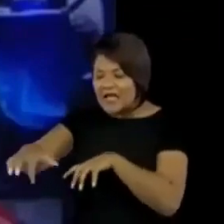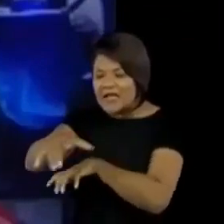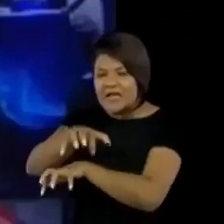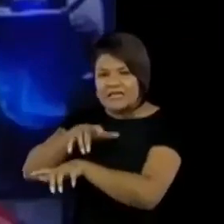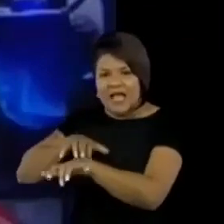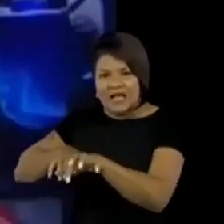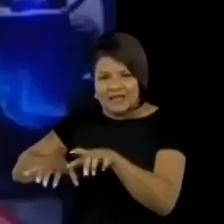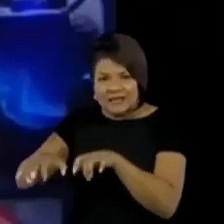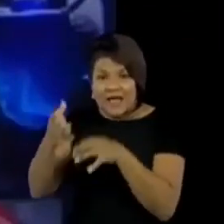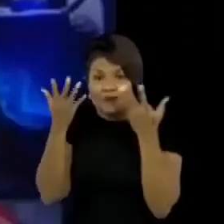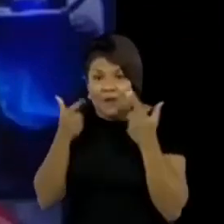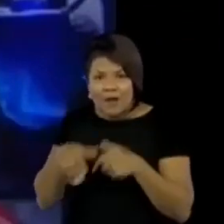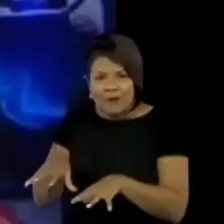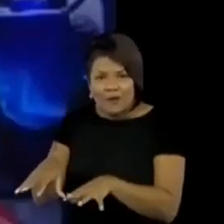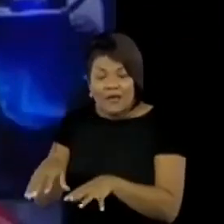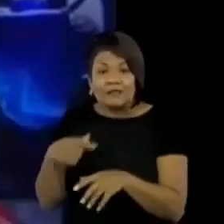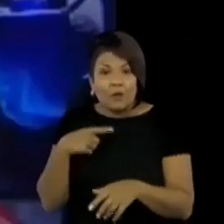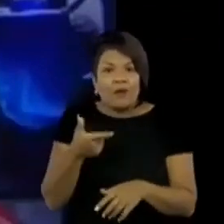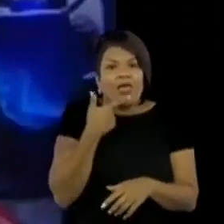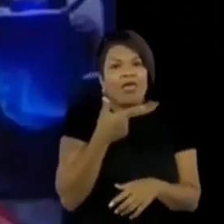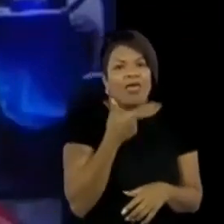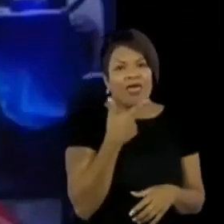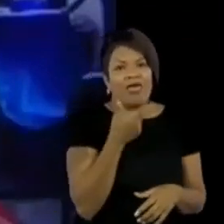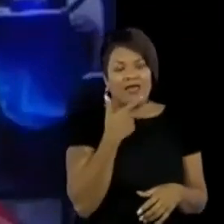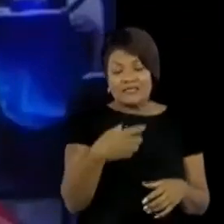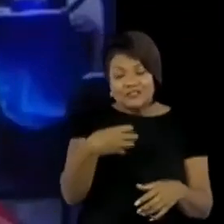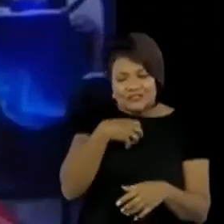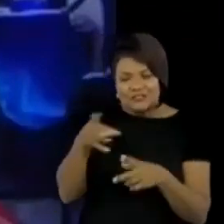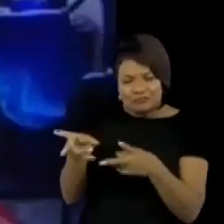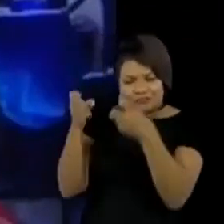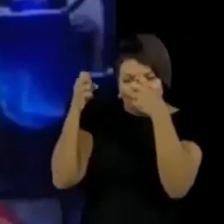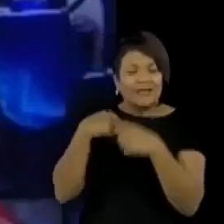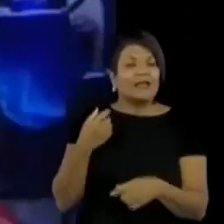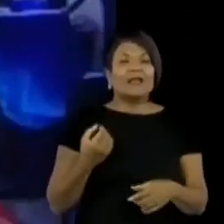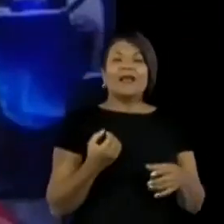Esse tipo de situação, Machado de Assis desenvolveu